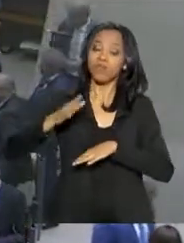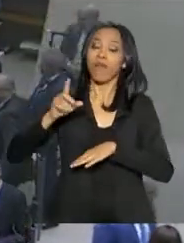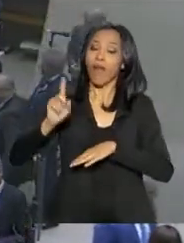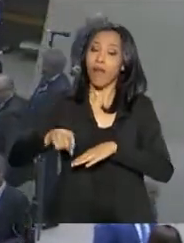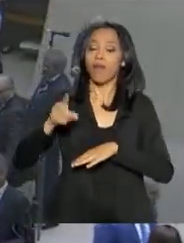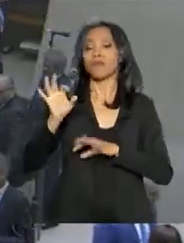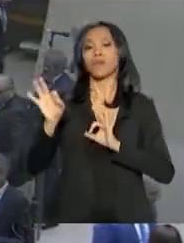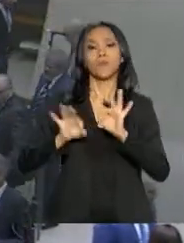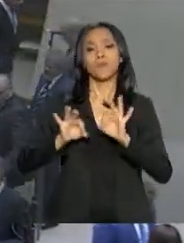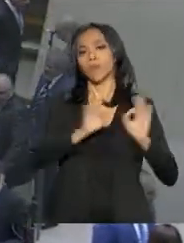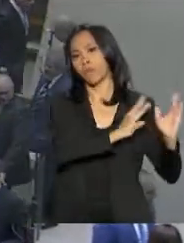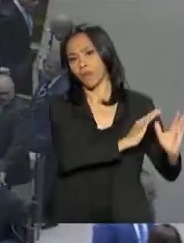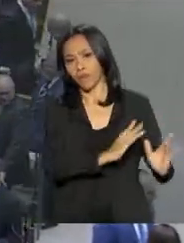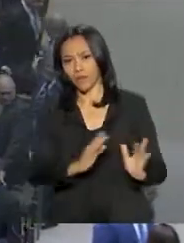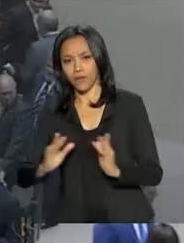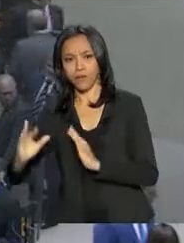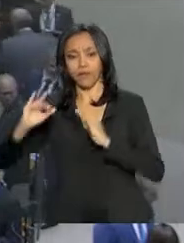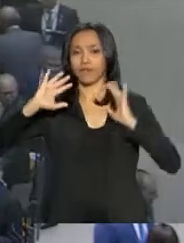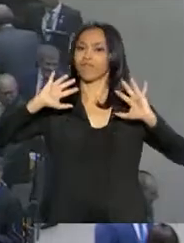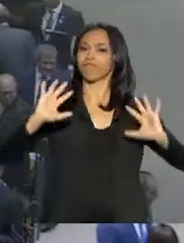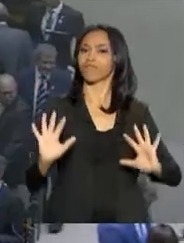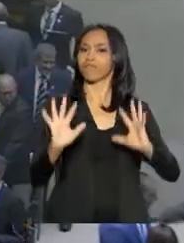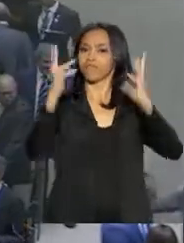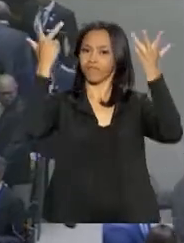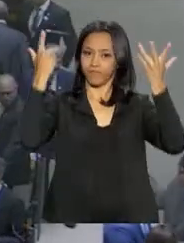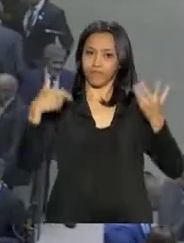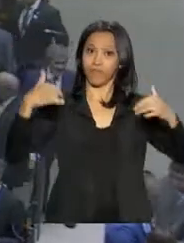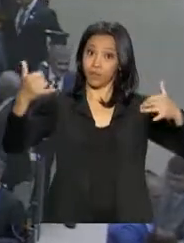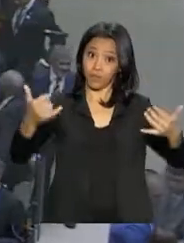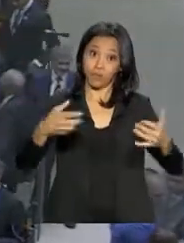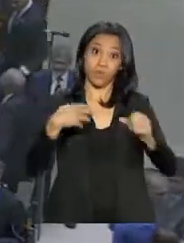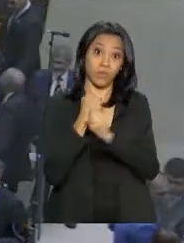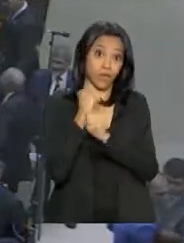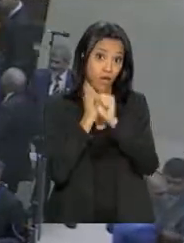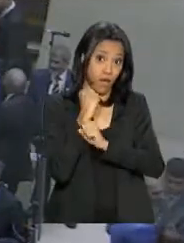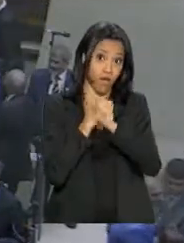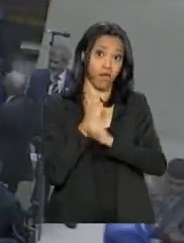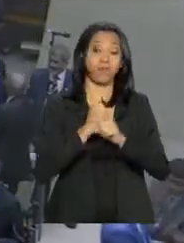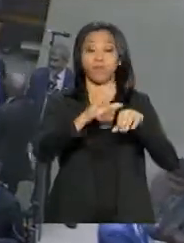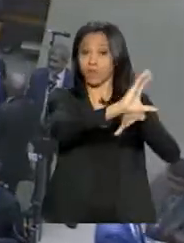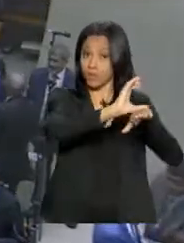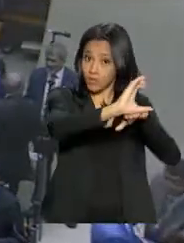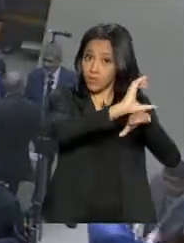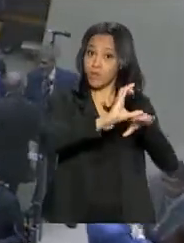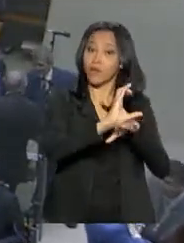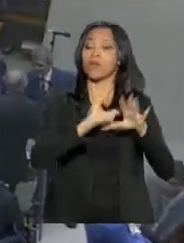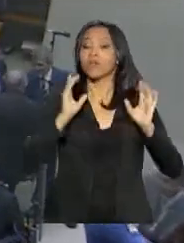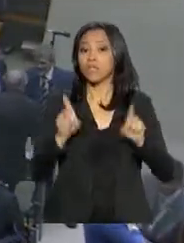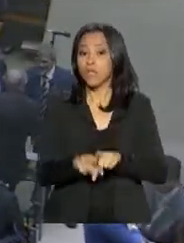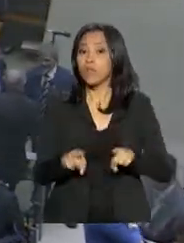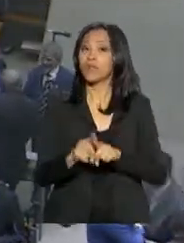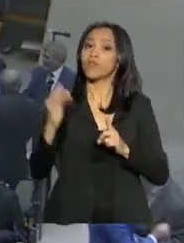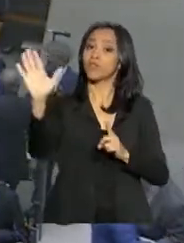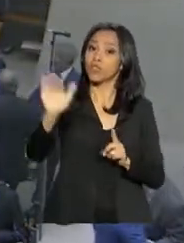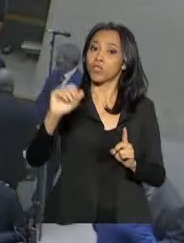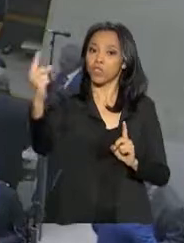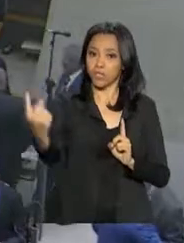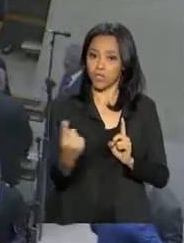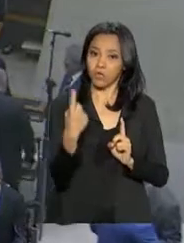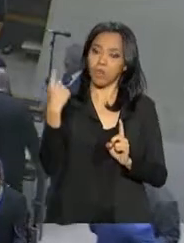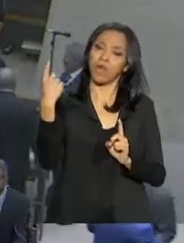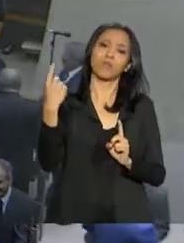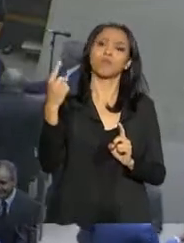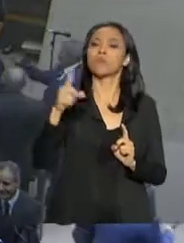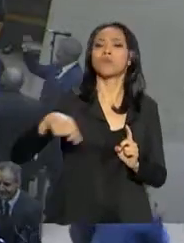das comemorações do aniversário da Carta Magna. Além do presidente Michel Temer, foram convocados os